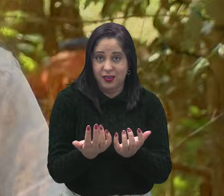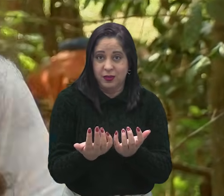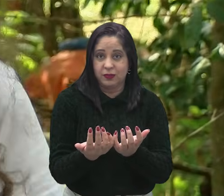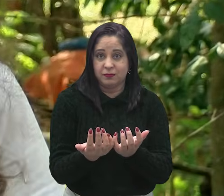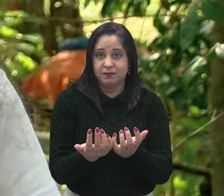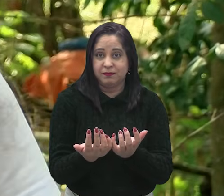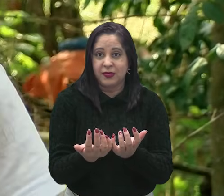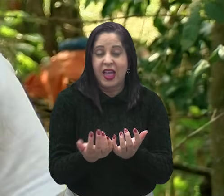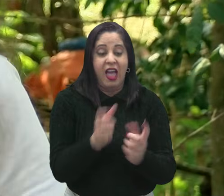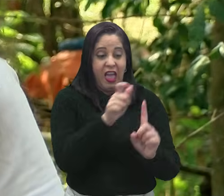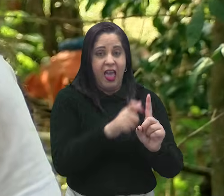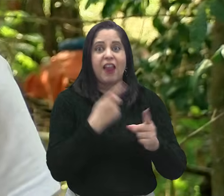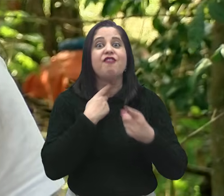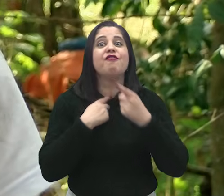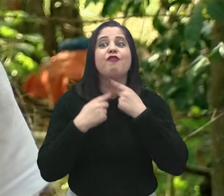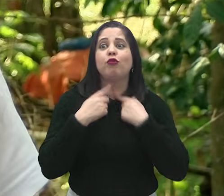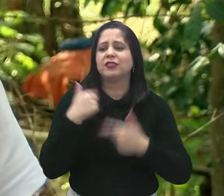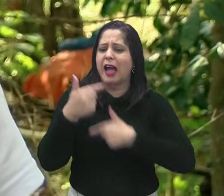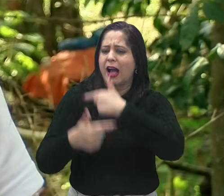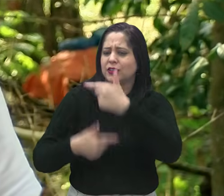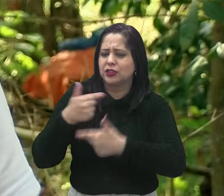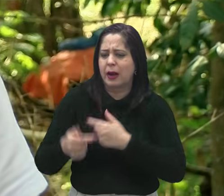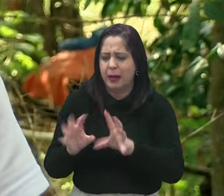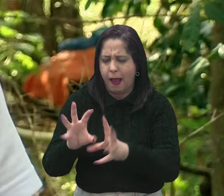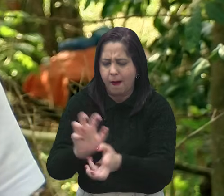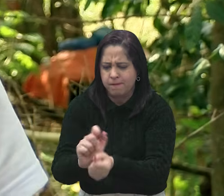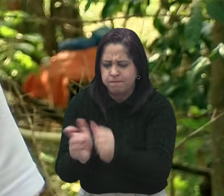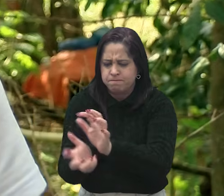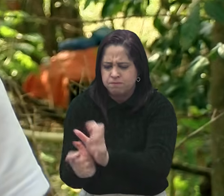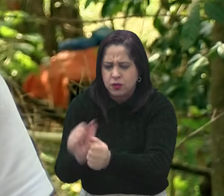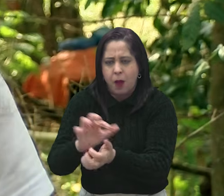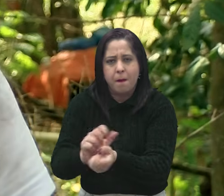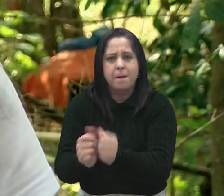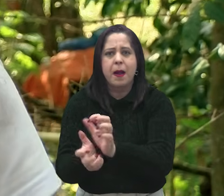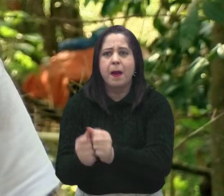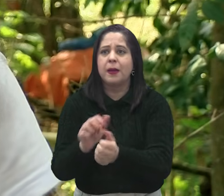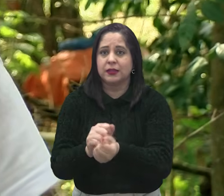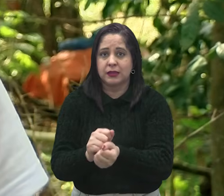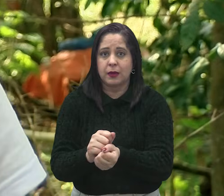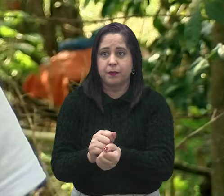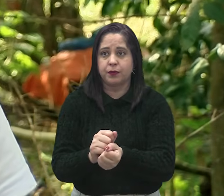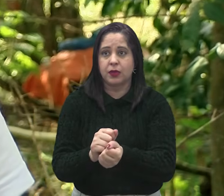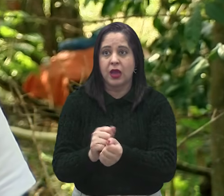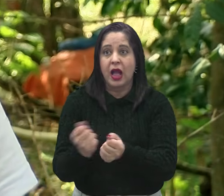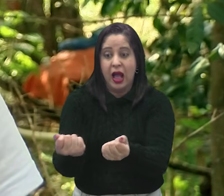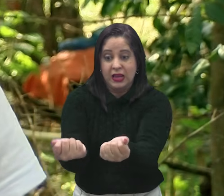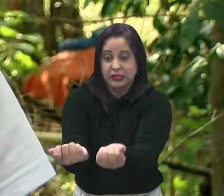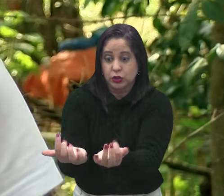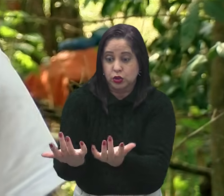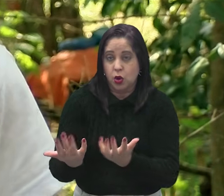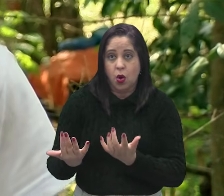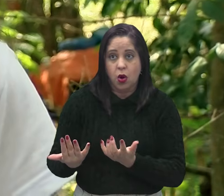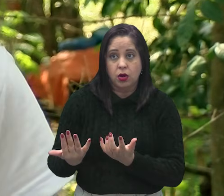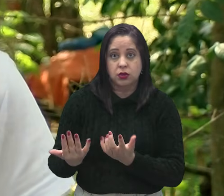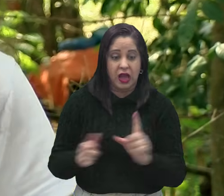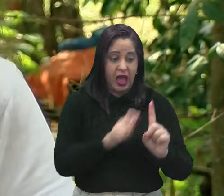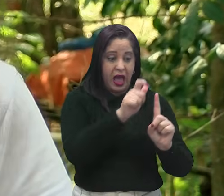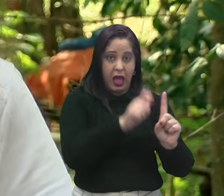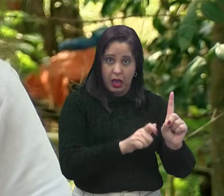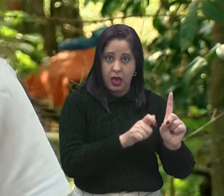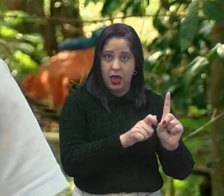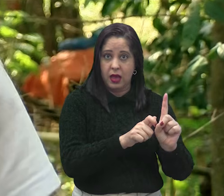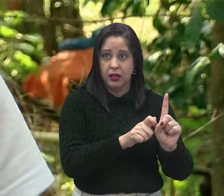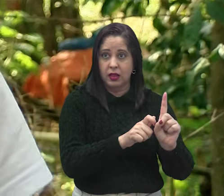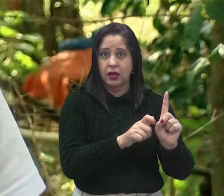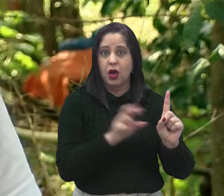de trabalhar com a terra, ela tinha assim, as hortas que nós fizemos ali, ela muitas vezes vinha com picareta, porque a terra é muito